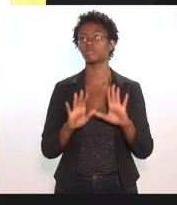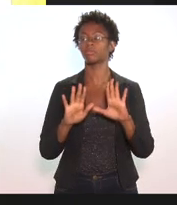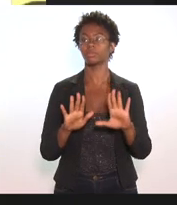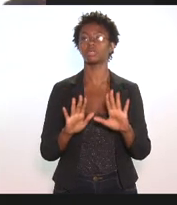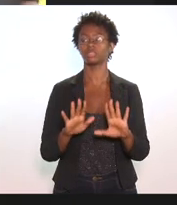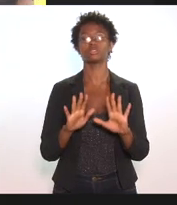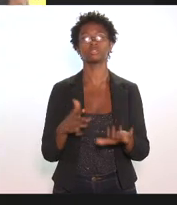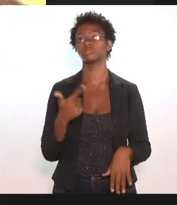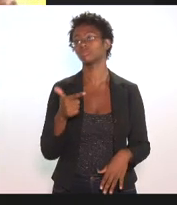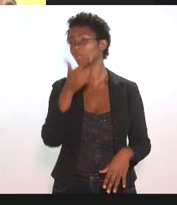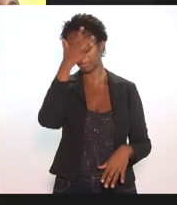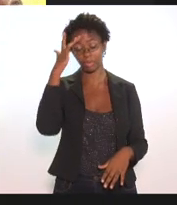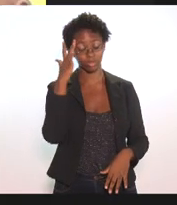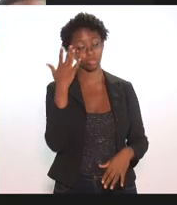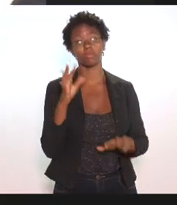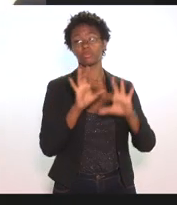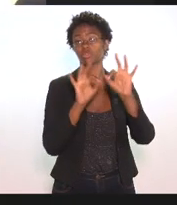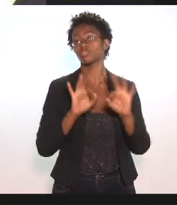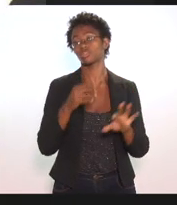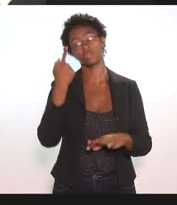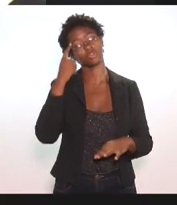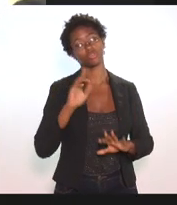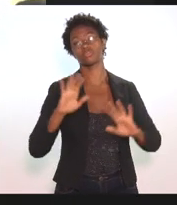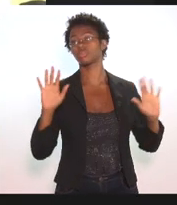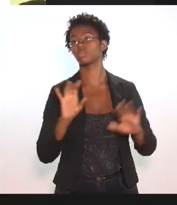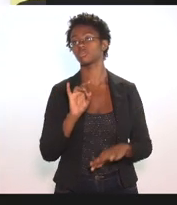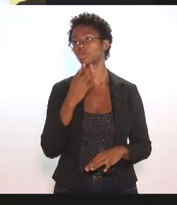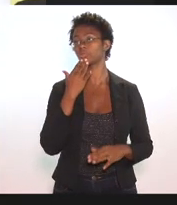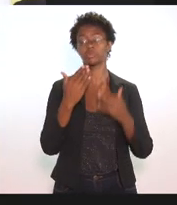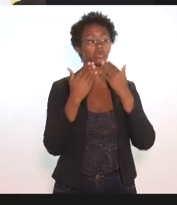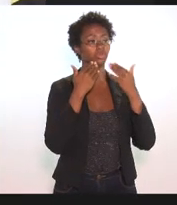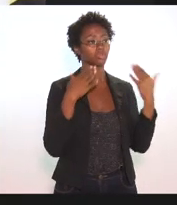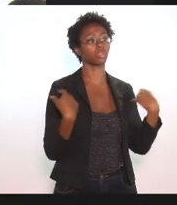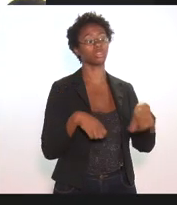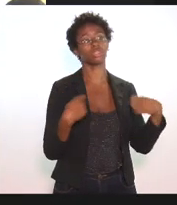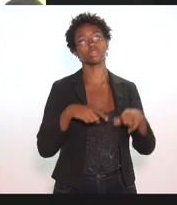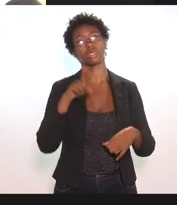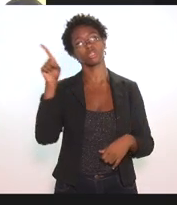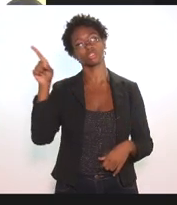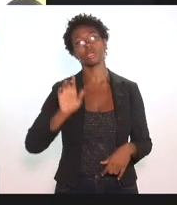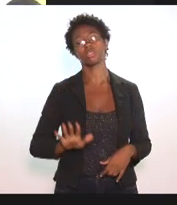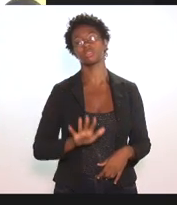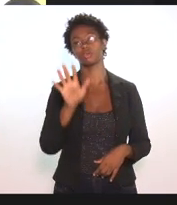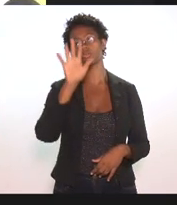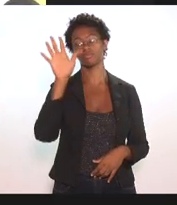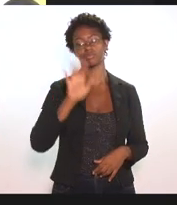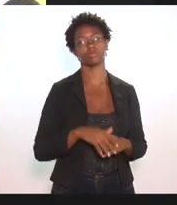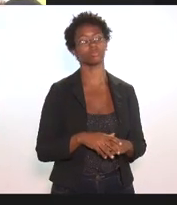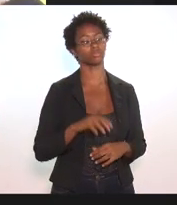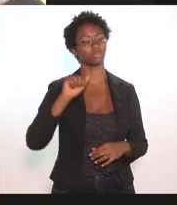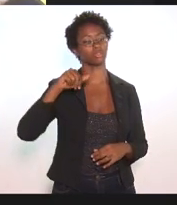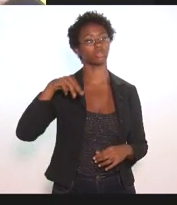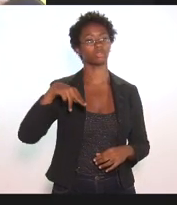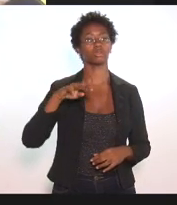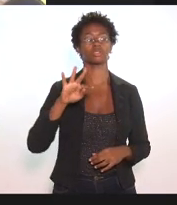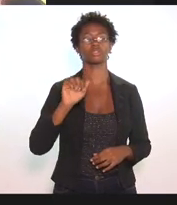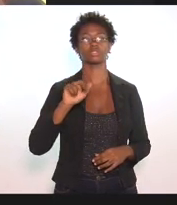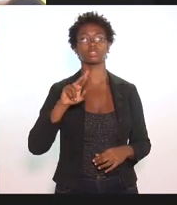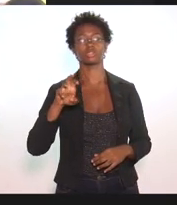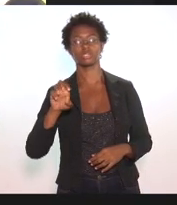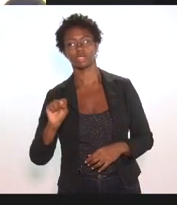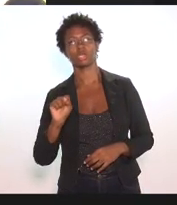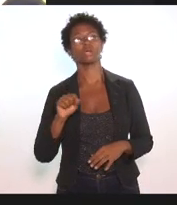ninguém para elaborar projeto nenhum. Seria só solicitação da demanda da favela do Antares, da favela do Aço, da favela das